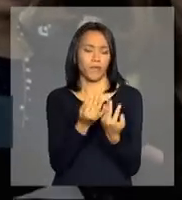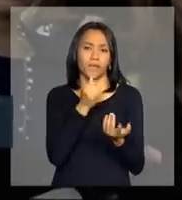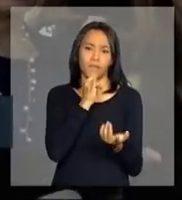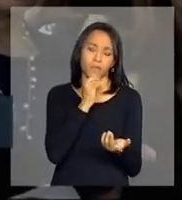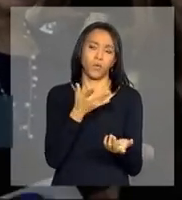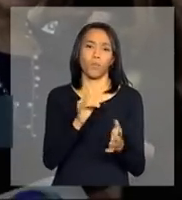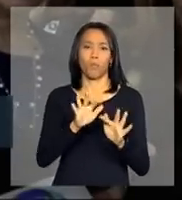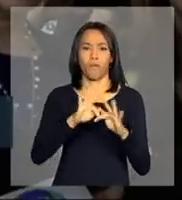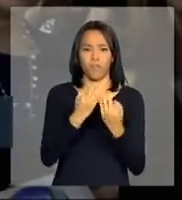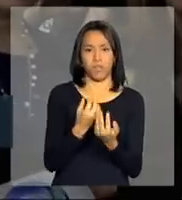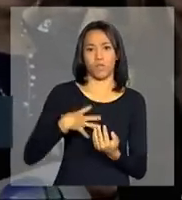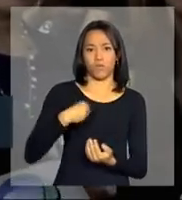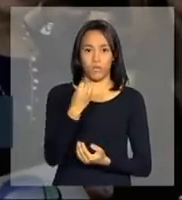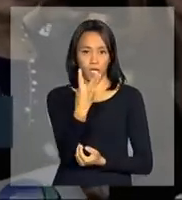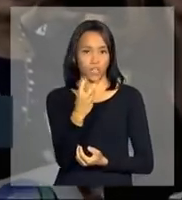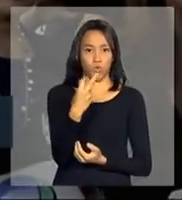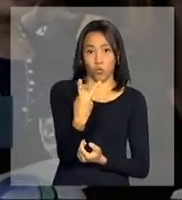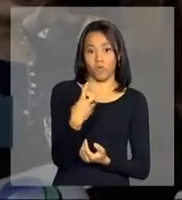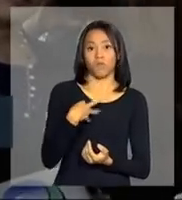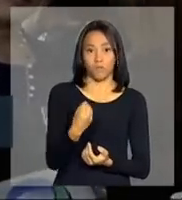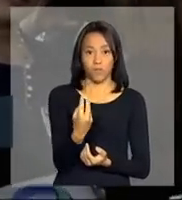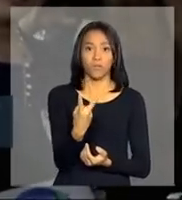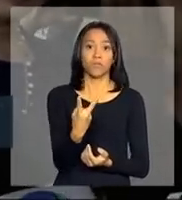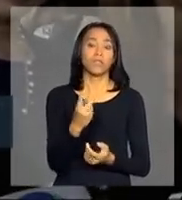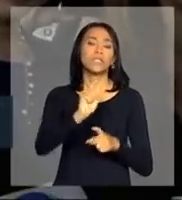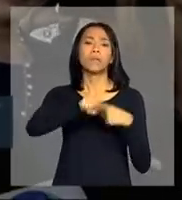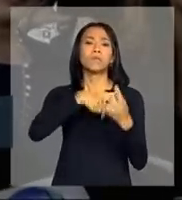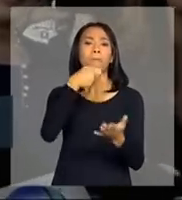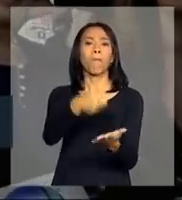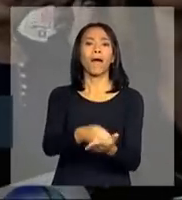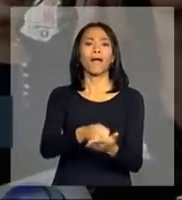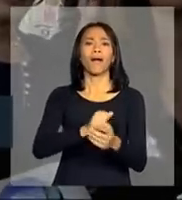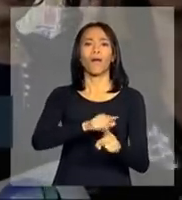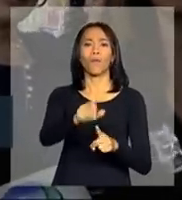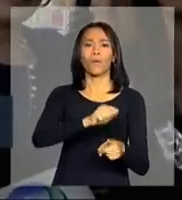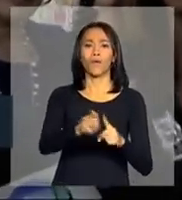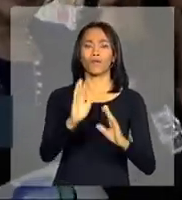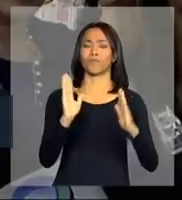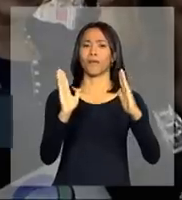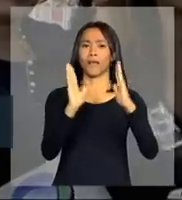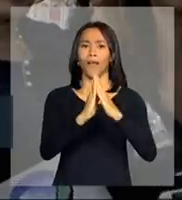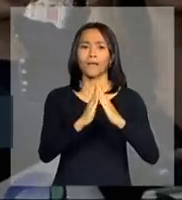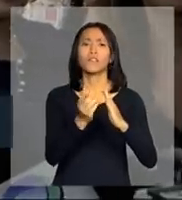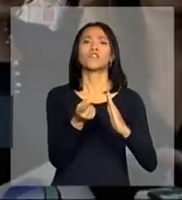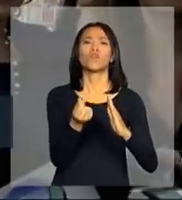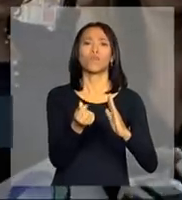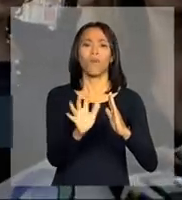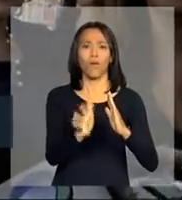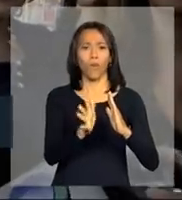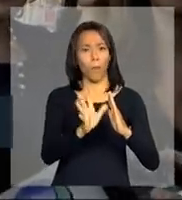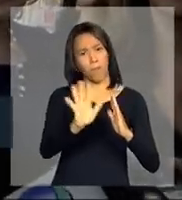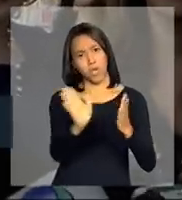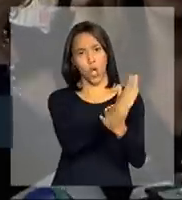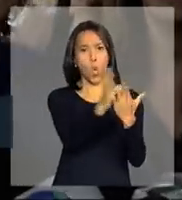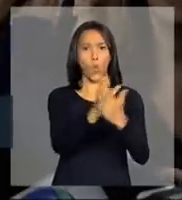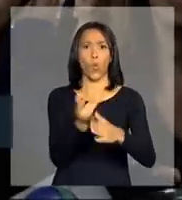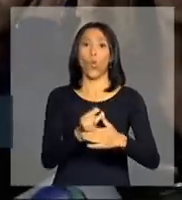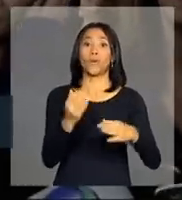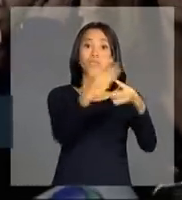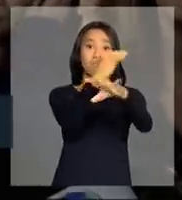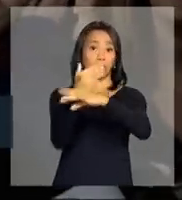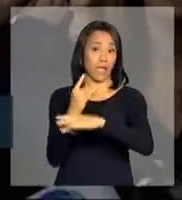uma família de 3 filhos ou de 2 filhos, e pagar uma casa que custa, em algumas cidades do